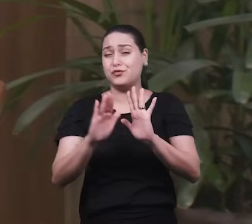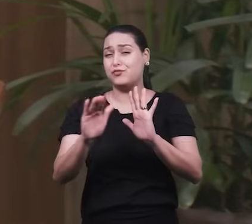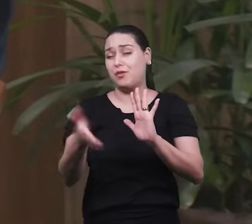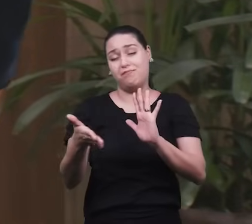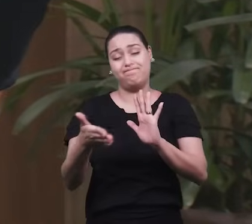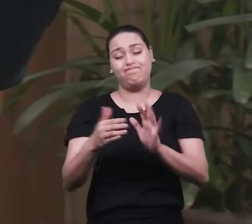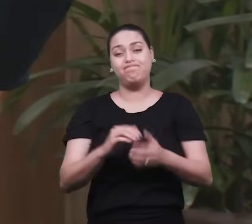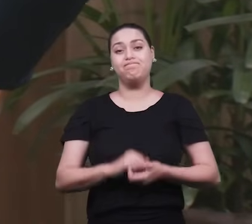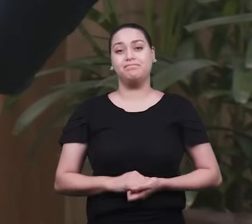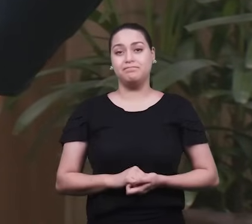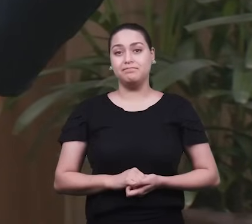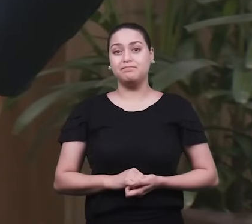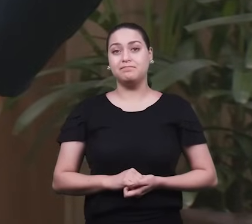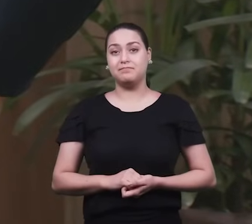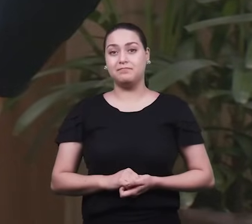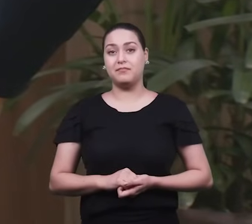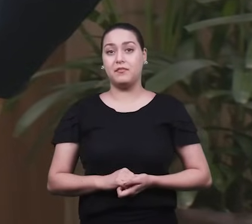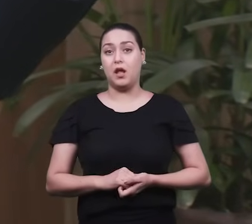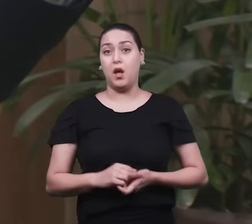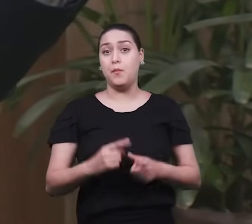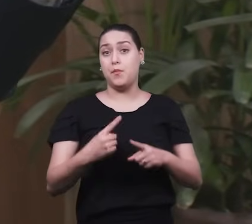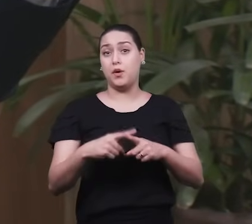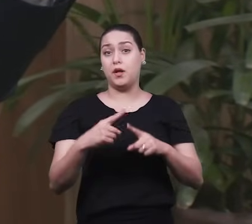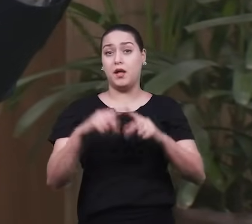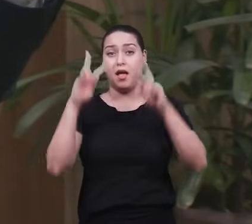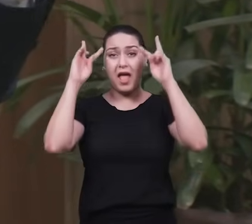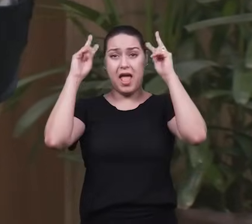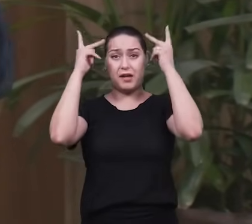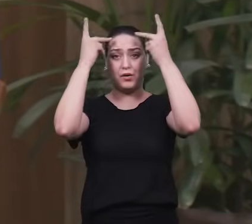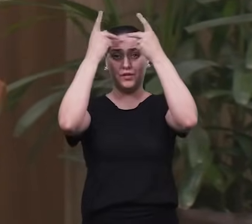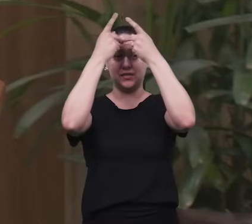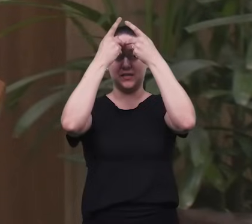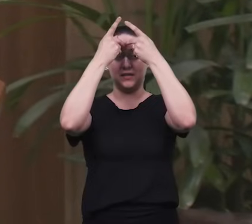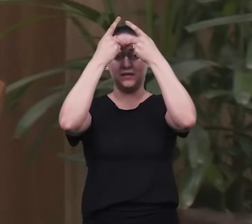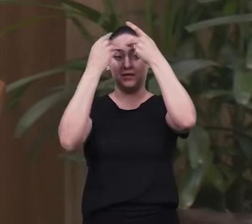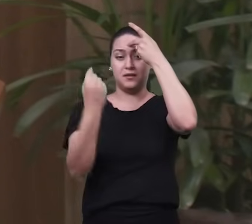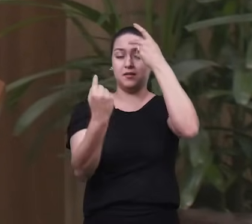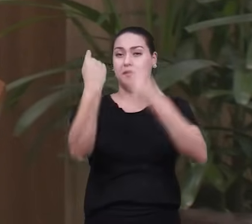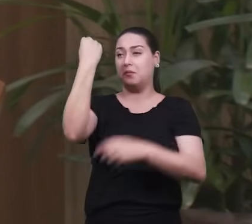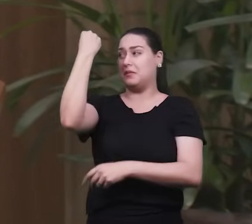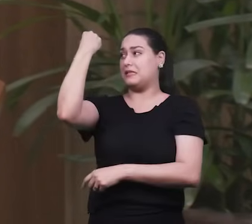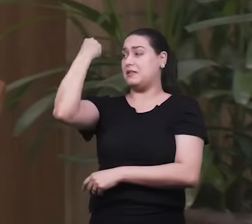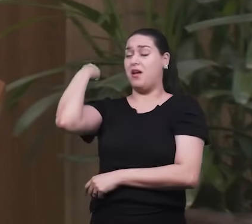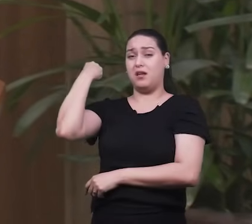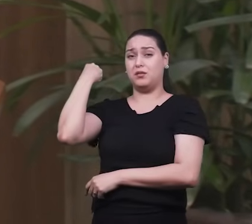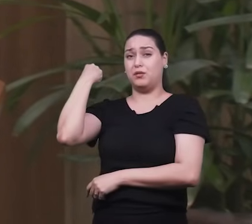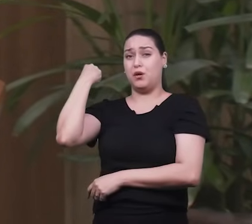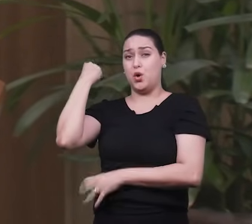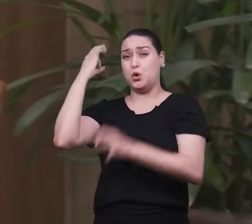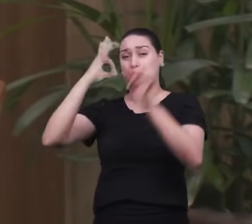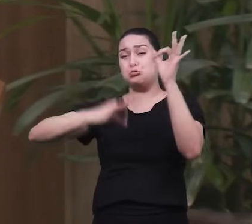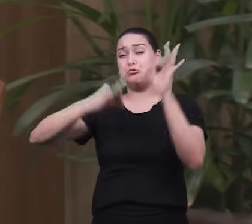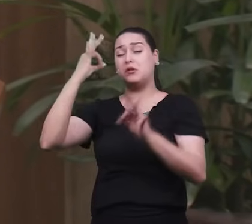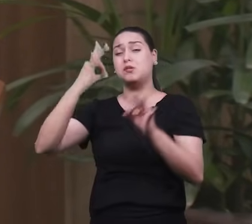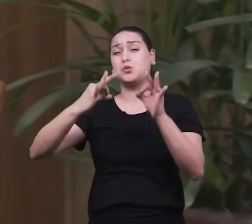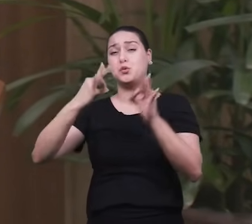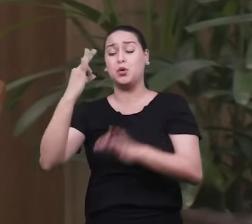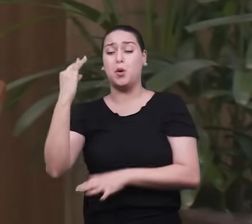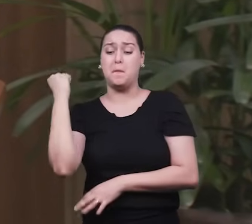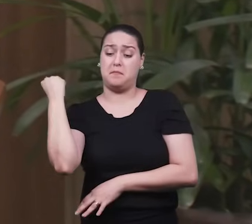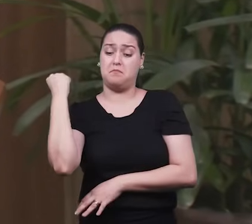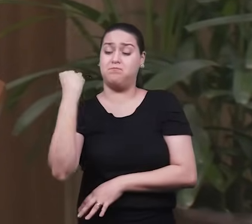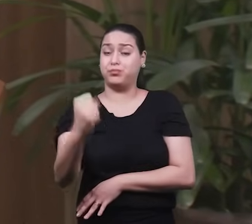A autoridade da época, Herodes, me informa onde ele está. Eu quero saber.